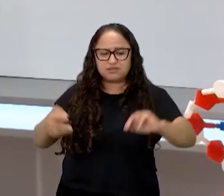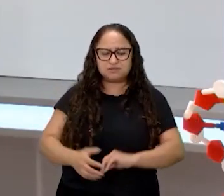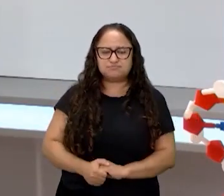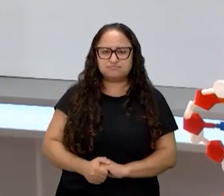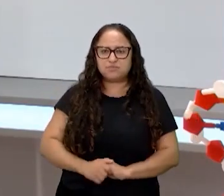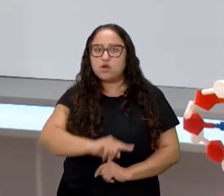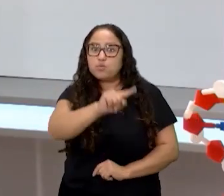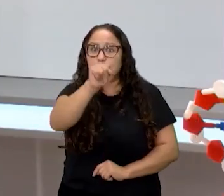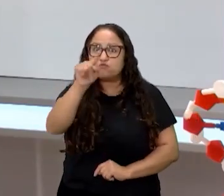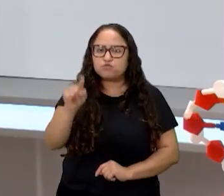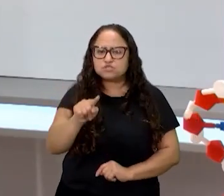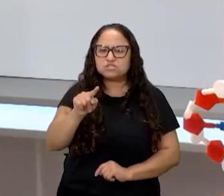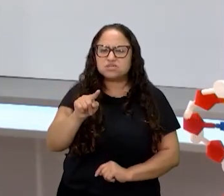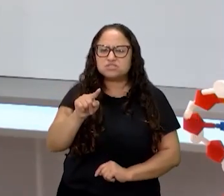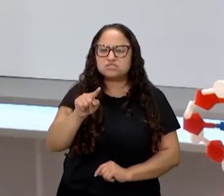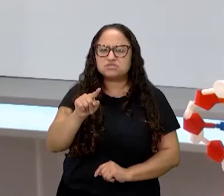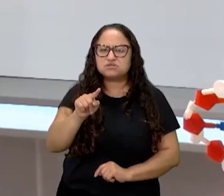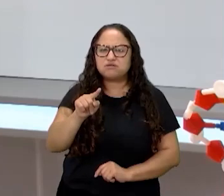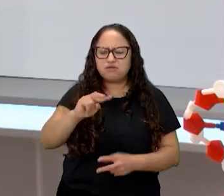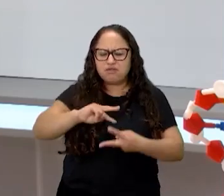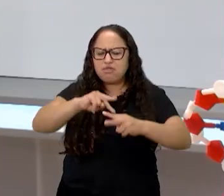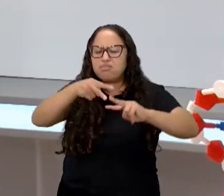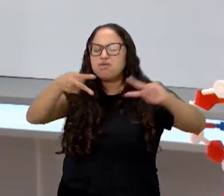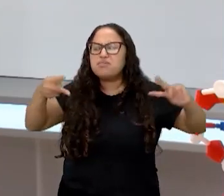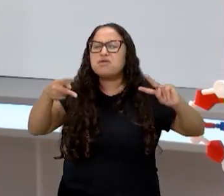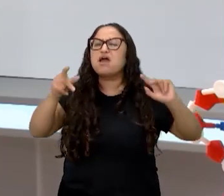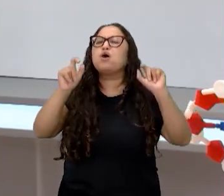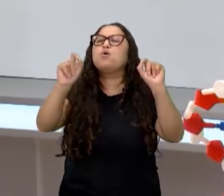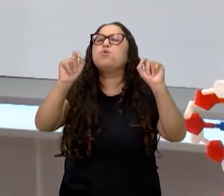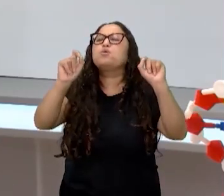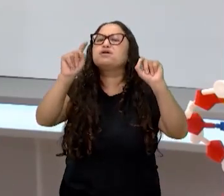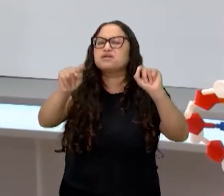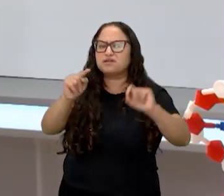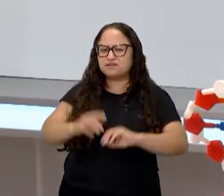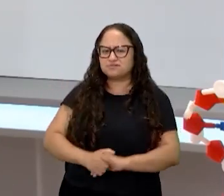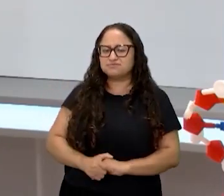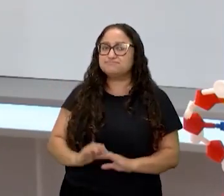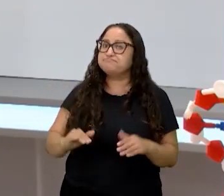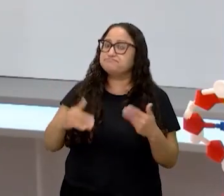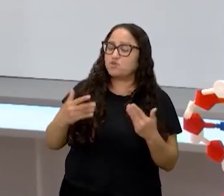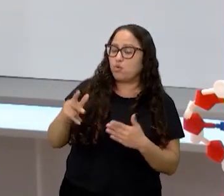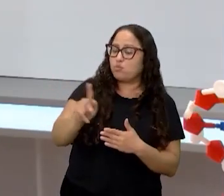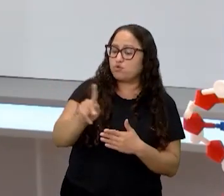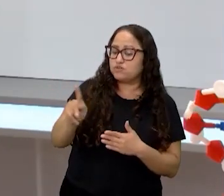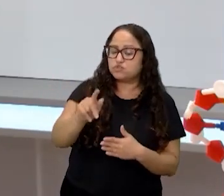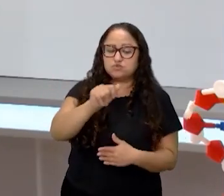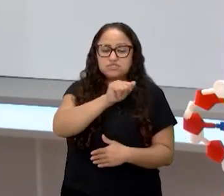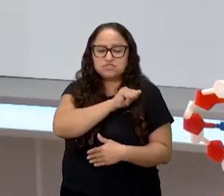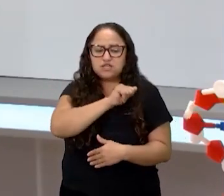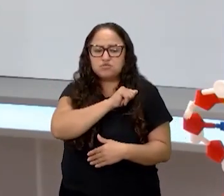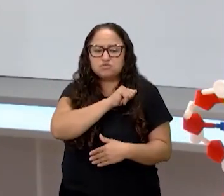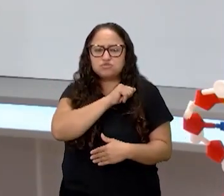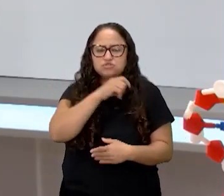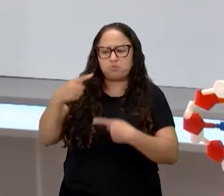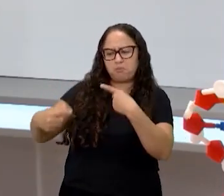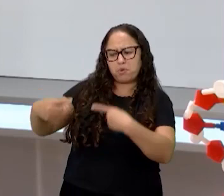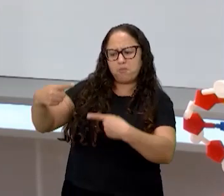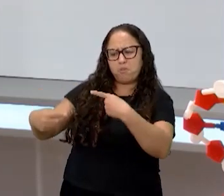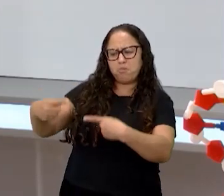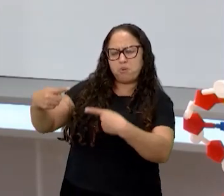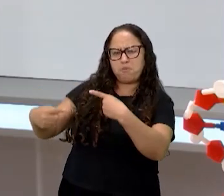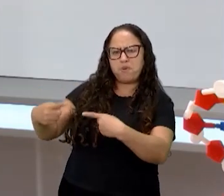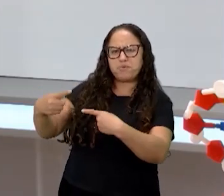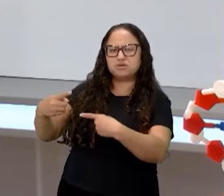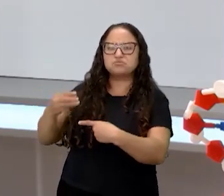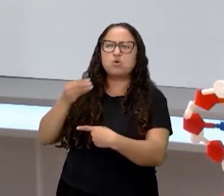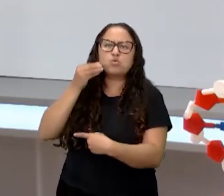para vocês, o que é o DNA? Então aí professores, alunos debatam, discutam